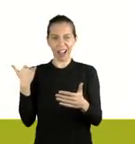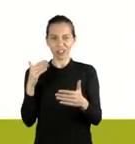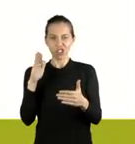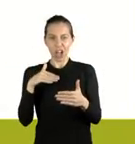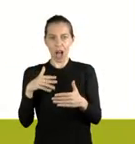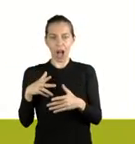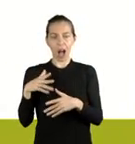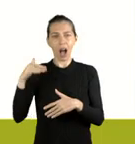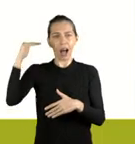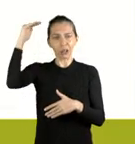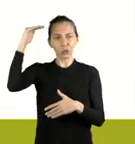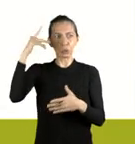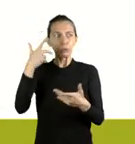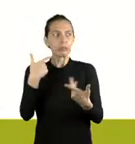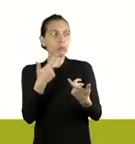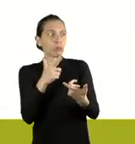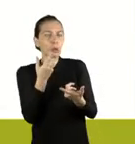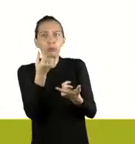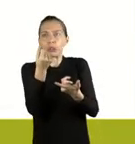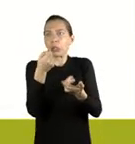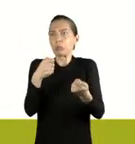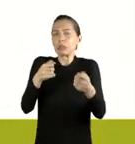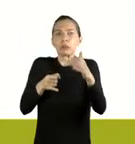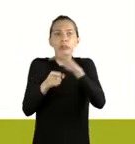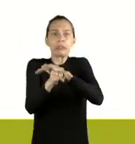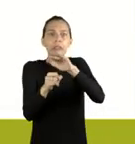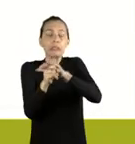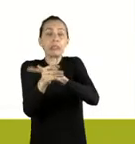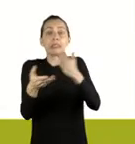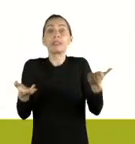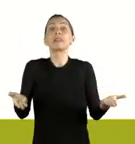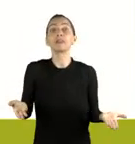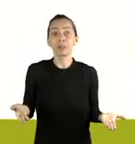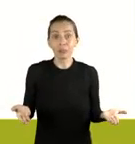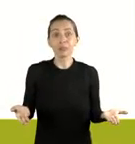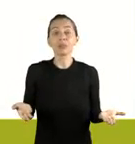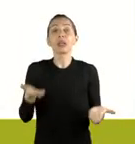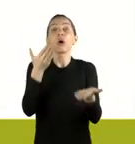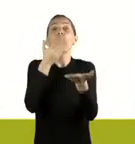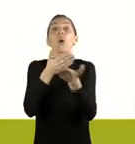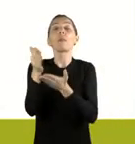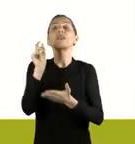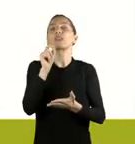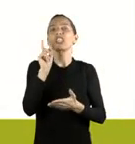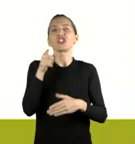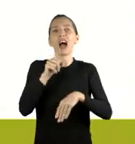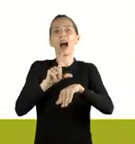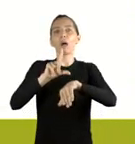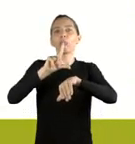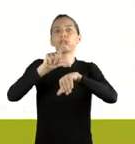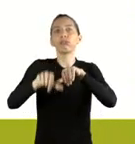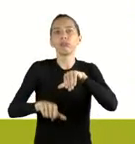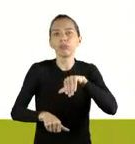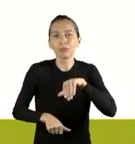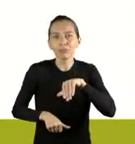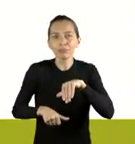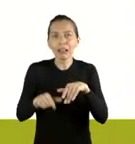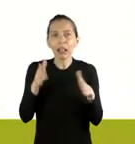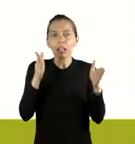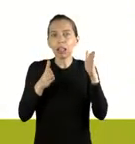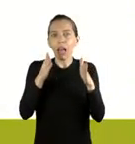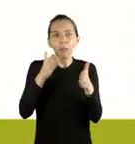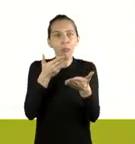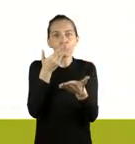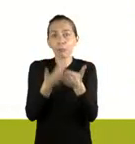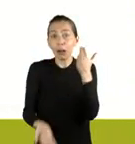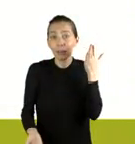preciso investir, meu Deus, eu preciso investir. Só que começa a ficar um pouco tarde, então ele não acumula tanto patrimônio. Né?